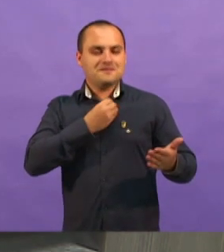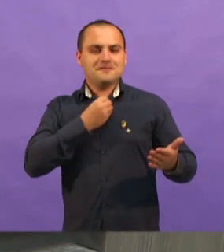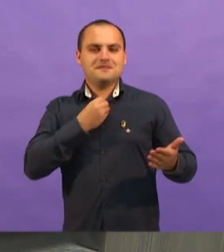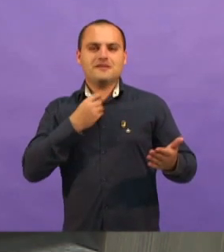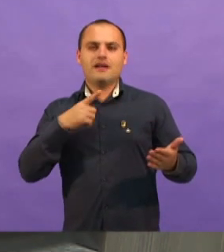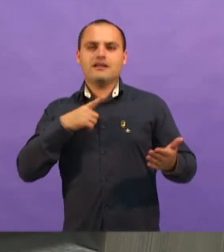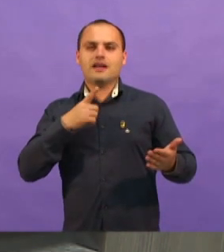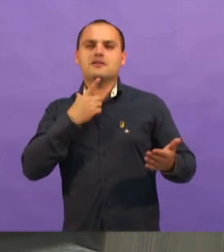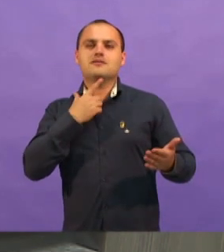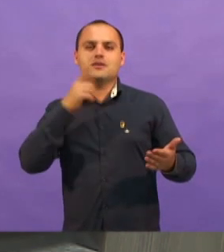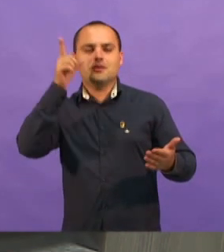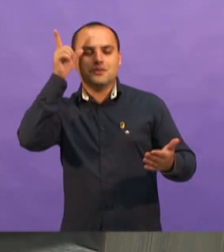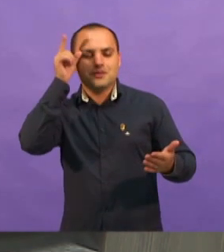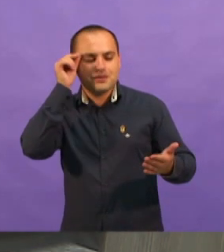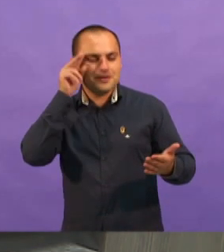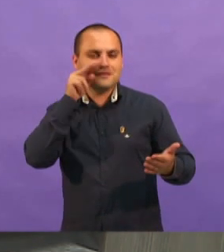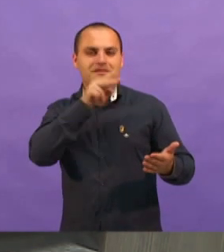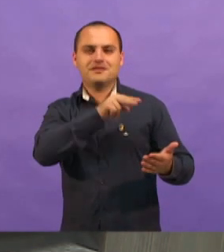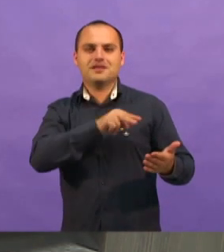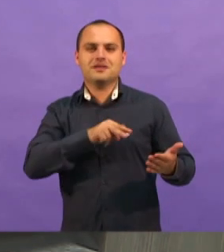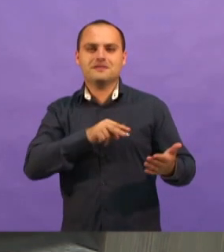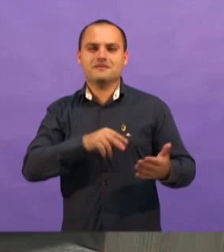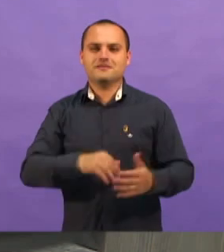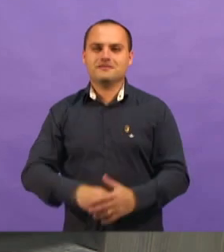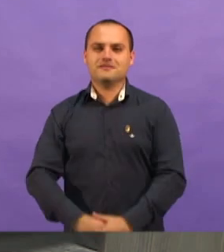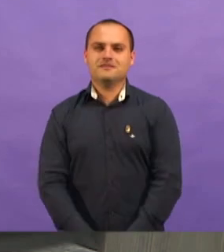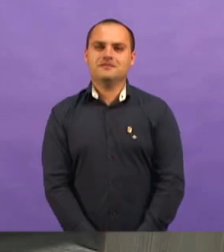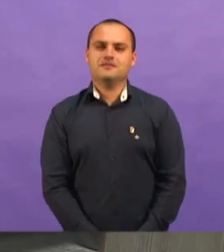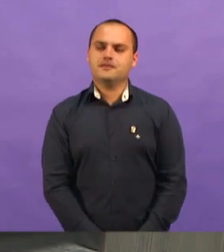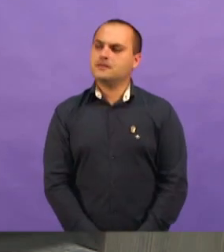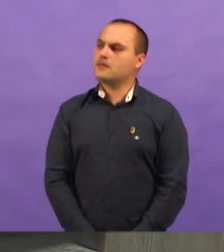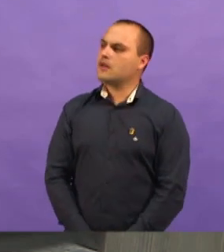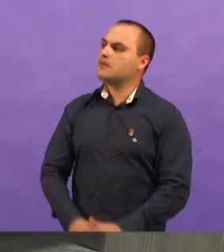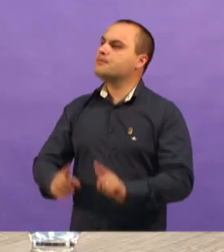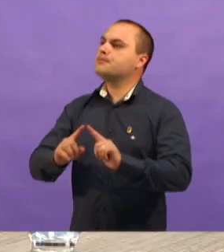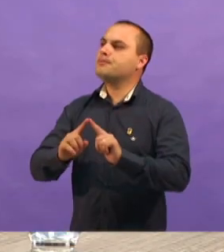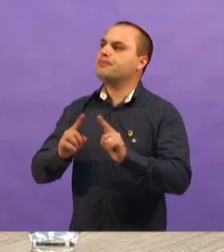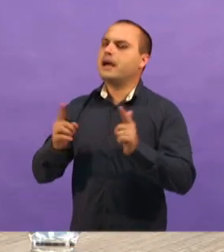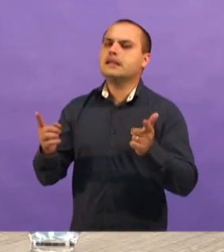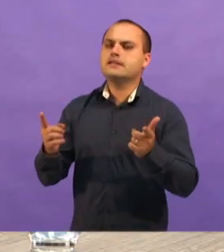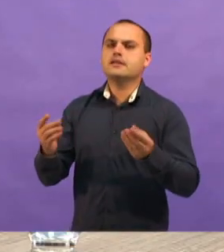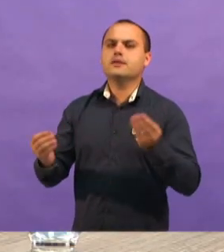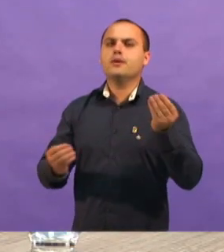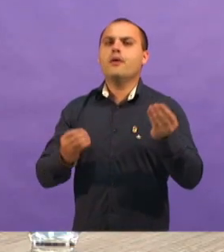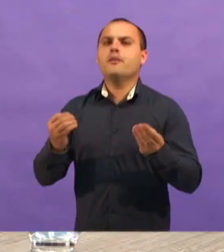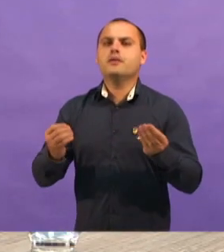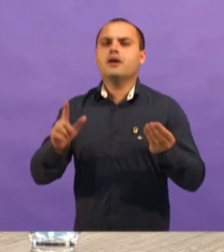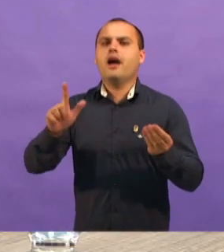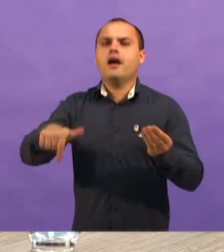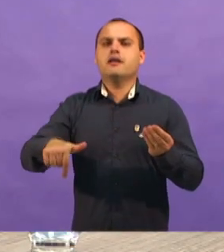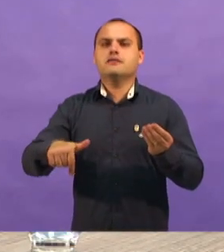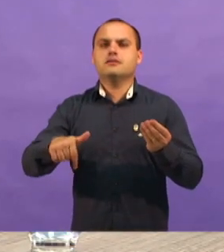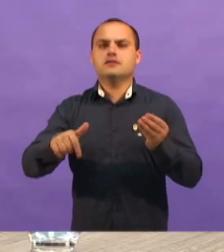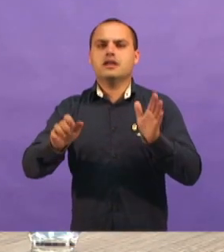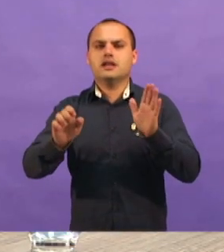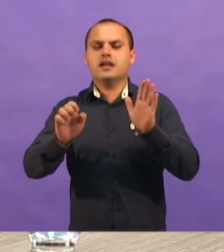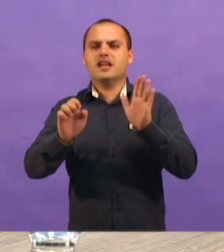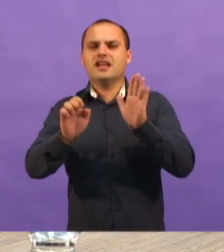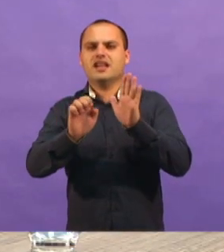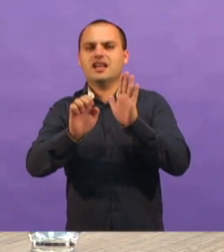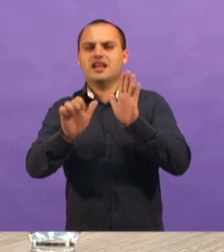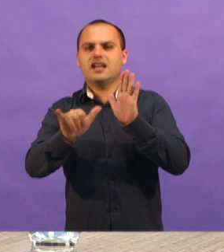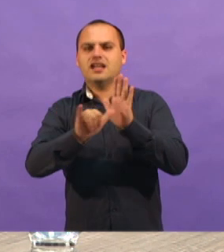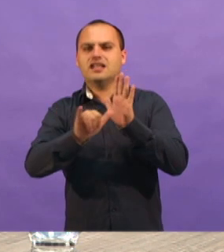confortável. Rogério, como que é o processo desde o edital, depois os critérios